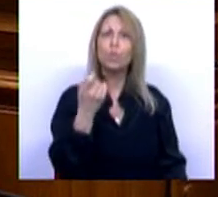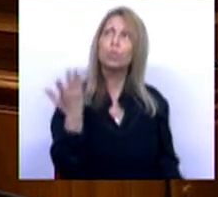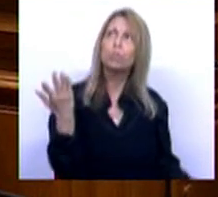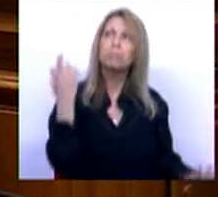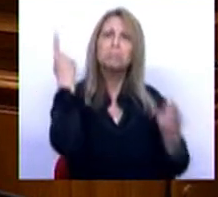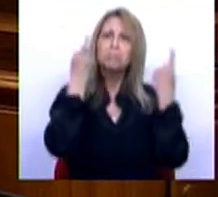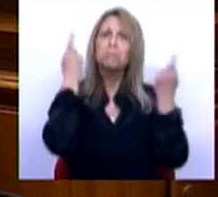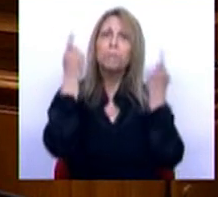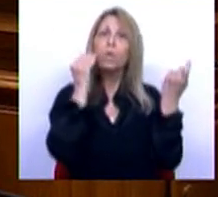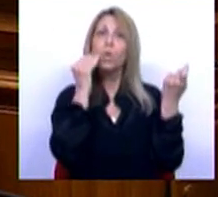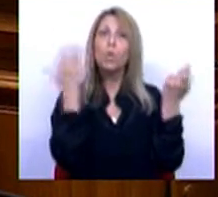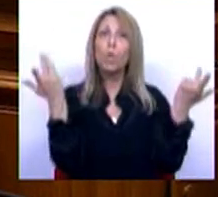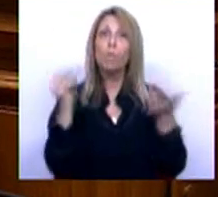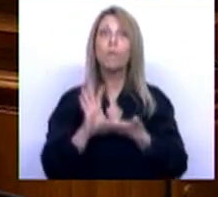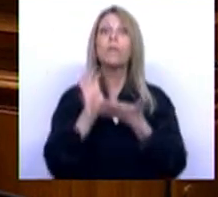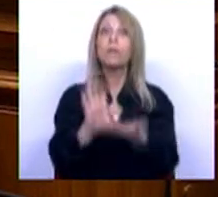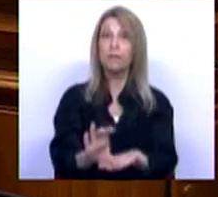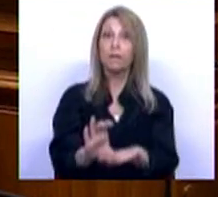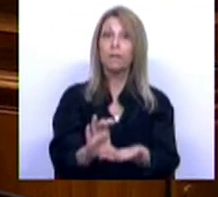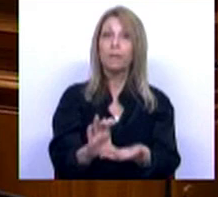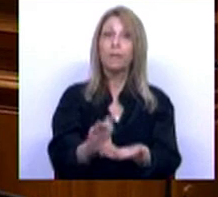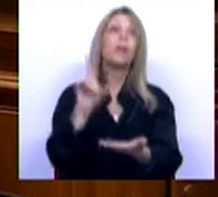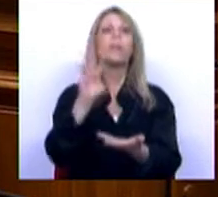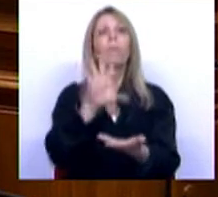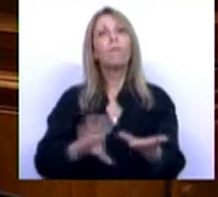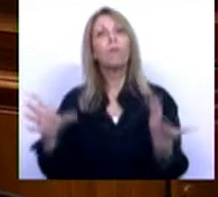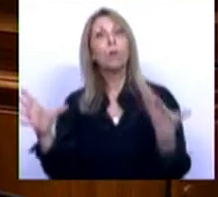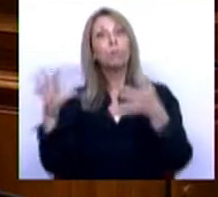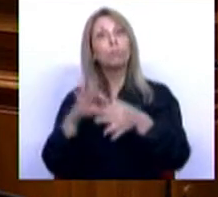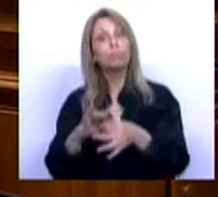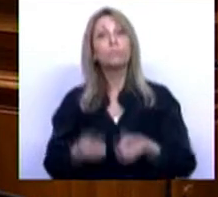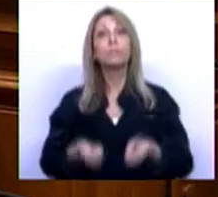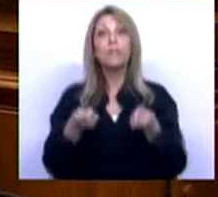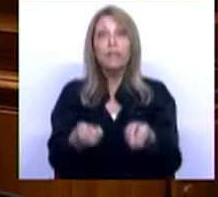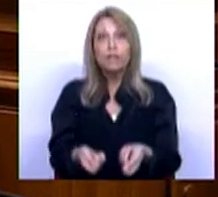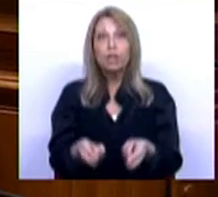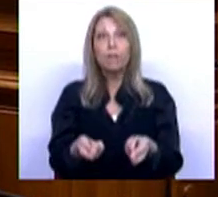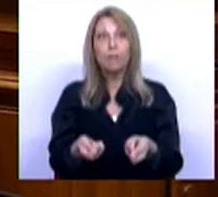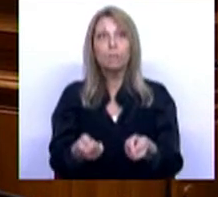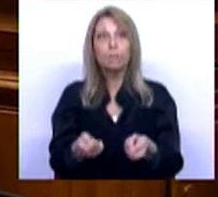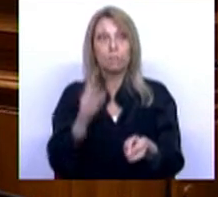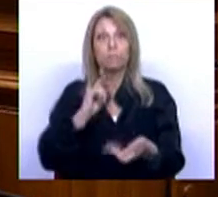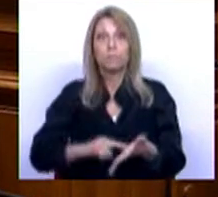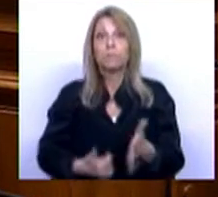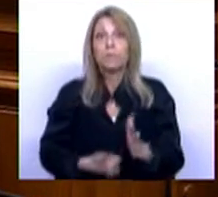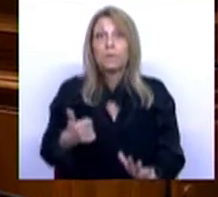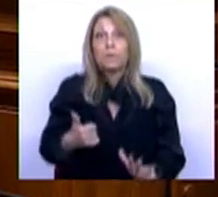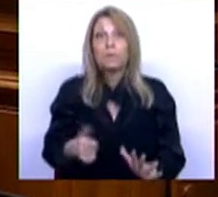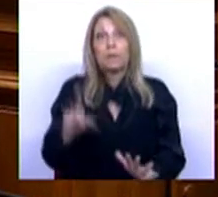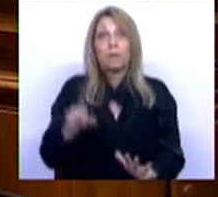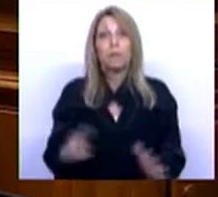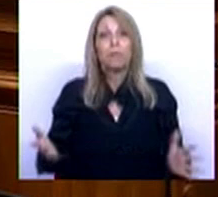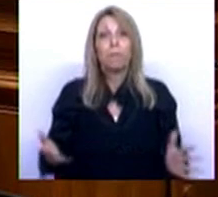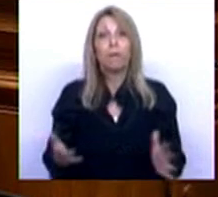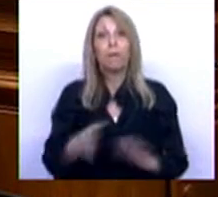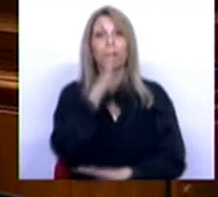o seu financiamento e a forma de o compaginar com o investimento igualmente necessário para